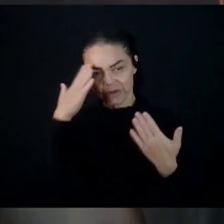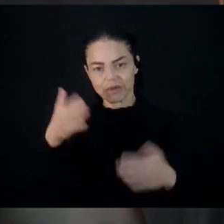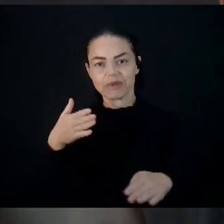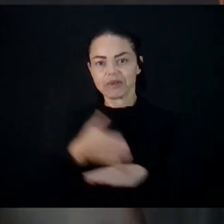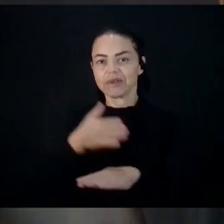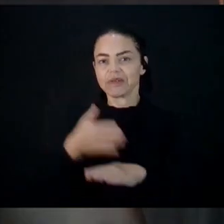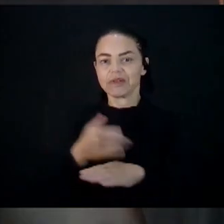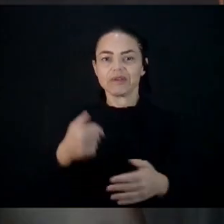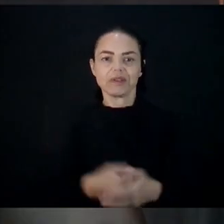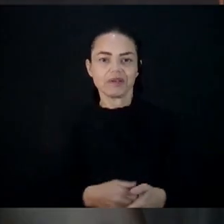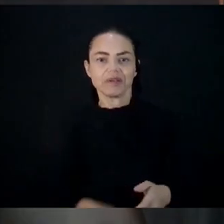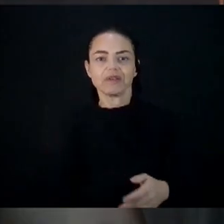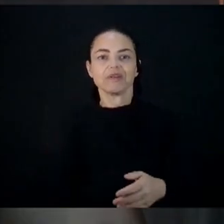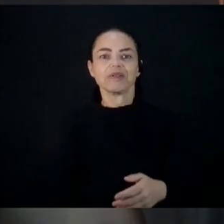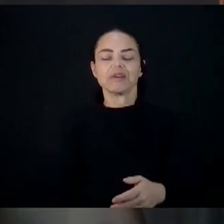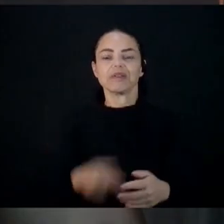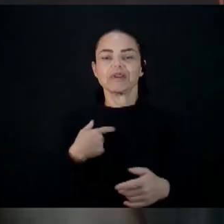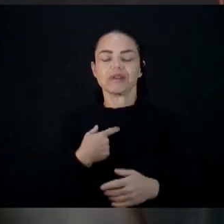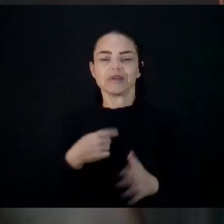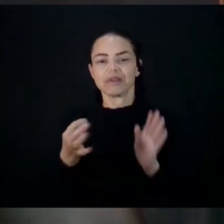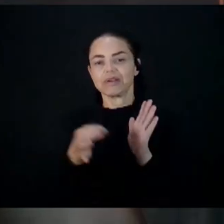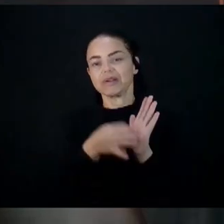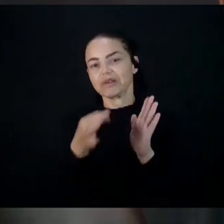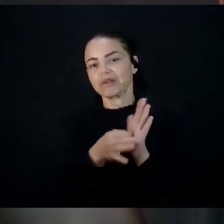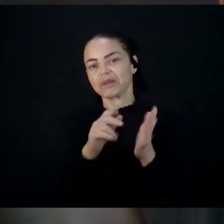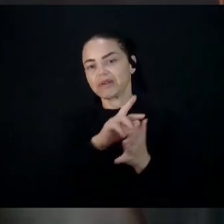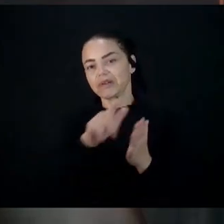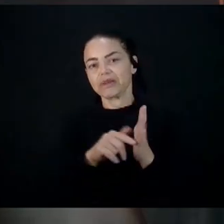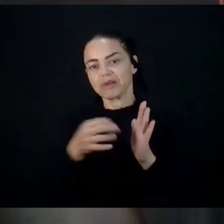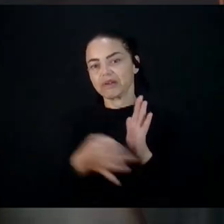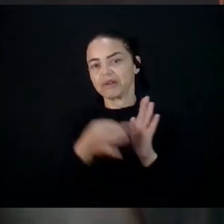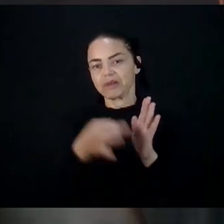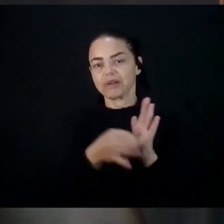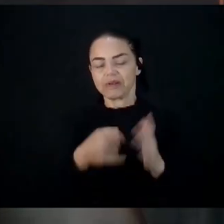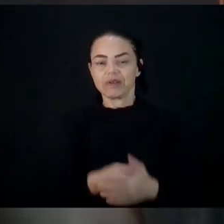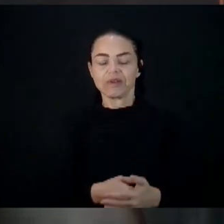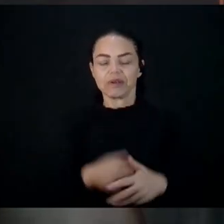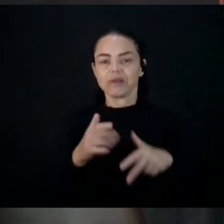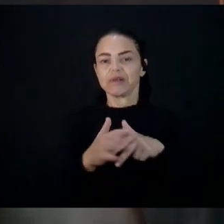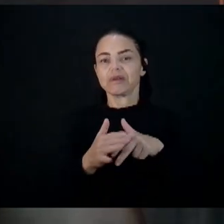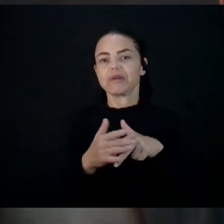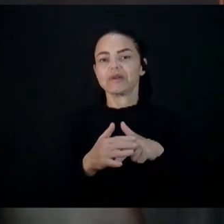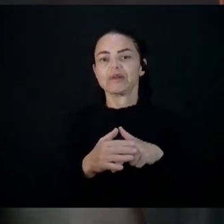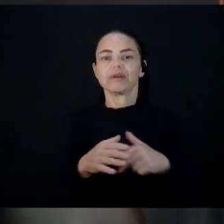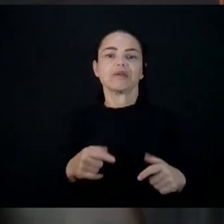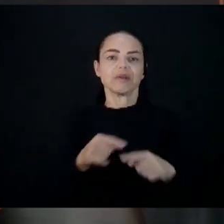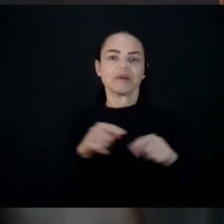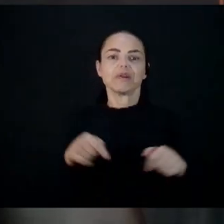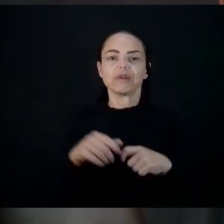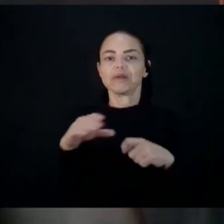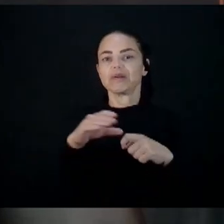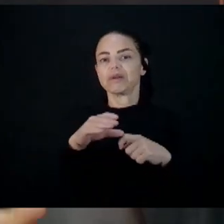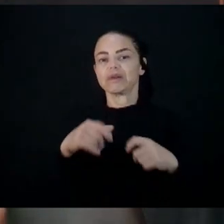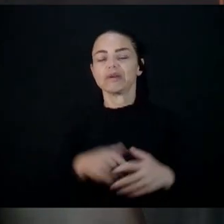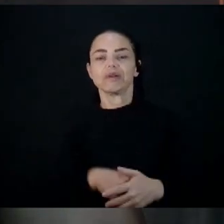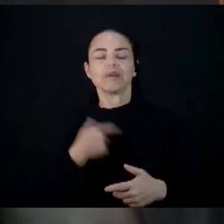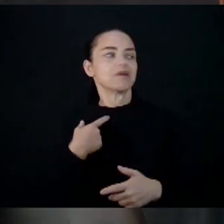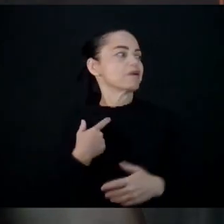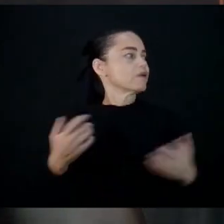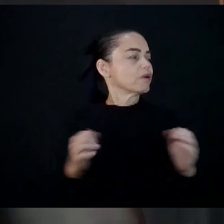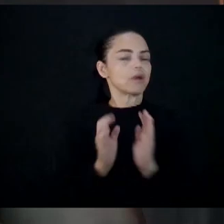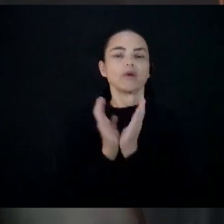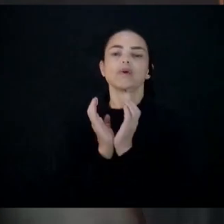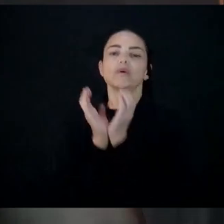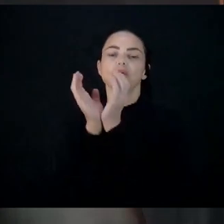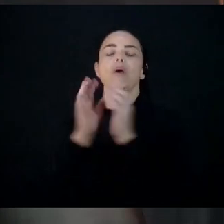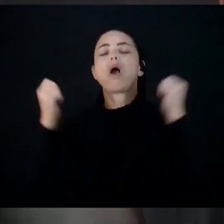agradeço. Eu queria deixar algumas dicas, na verdade, que eu acabo falando para os meus pacientes no consultório, né? A gente sabe que na época de Copa, de comemoração, as pessoas